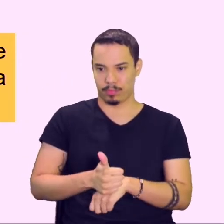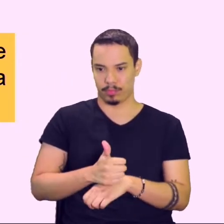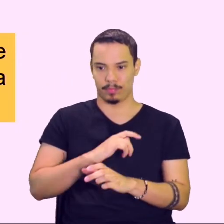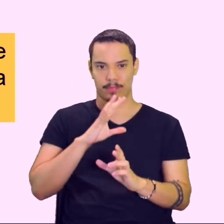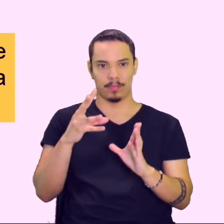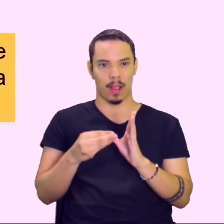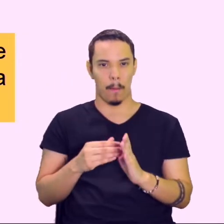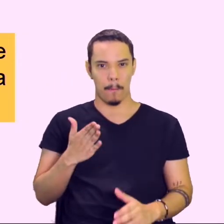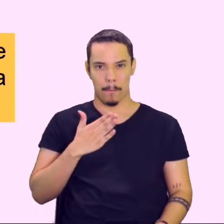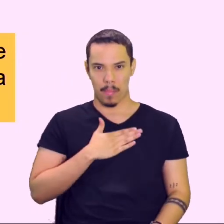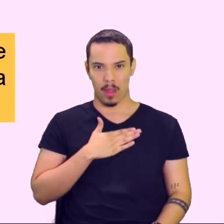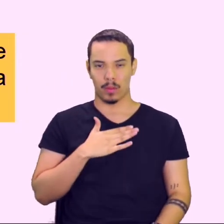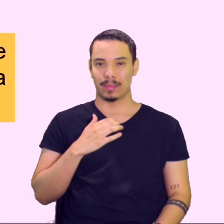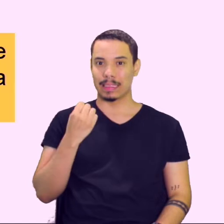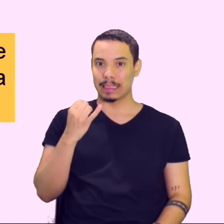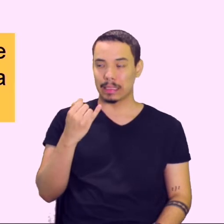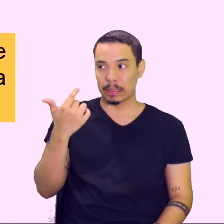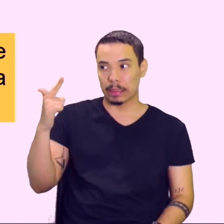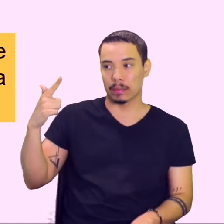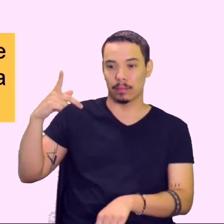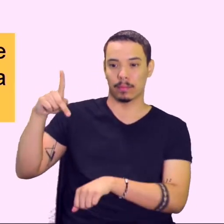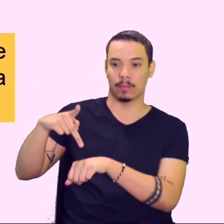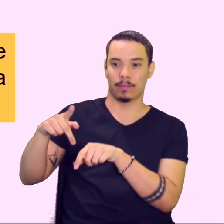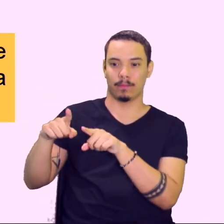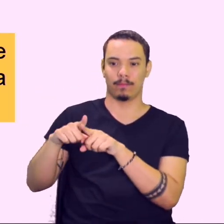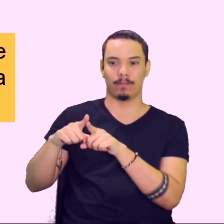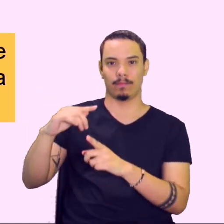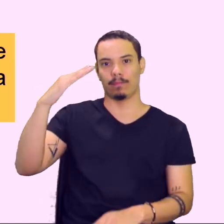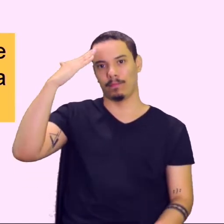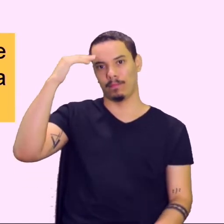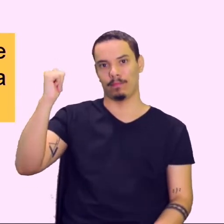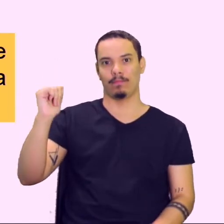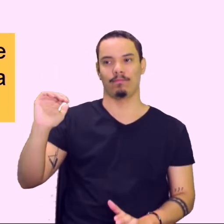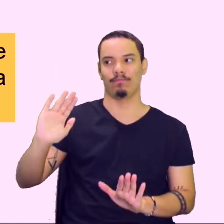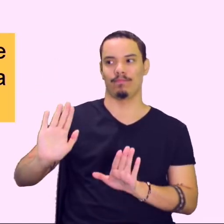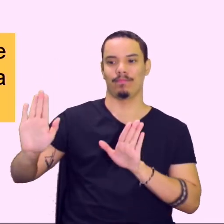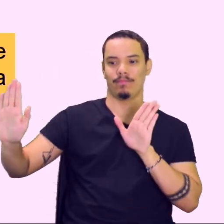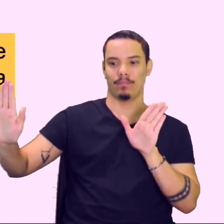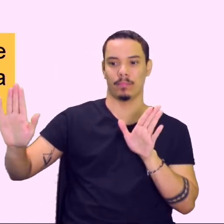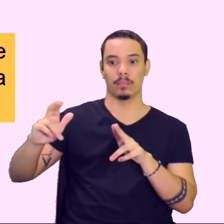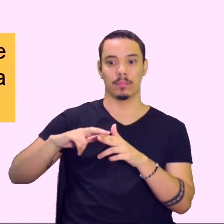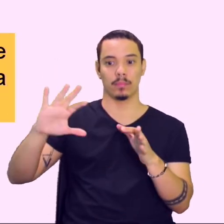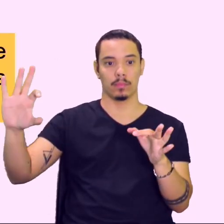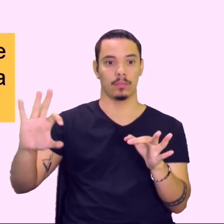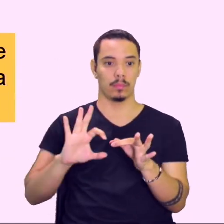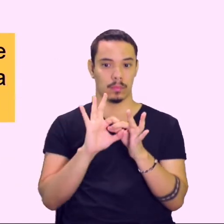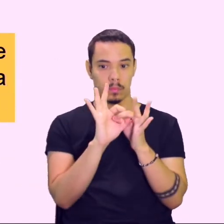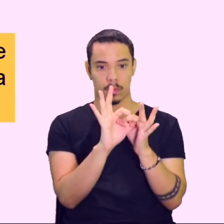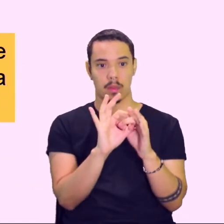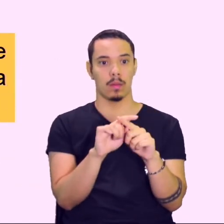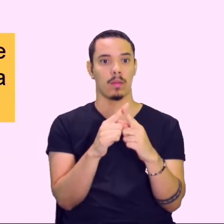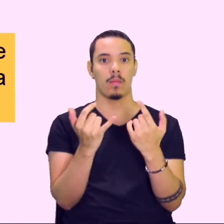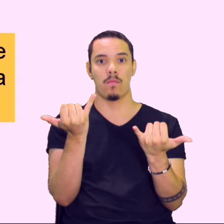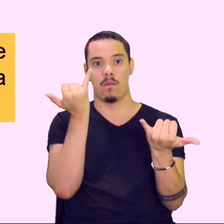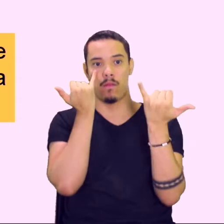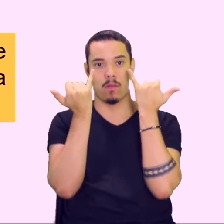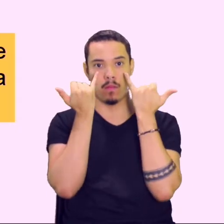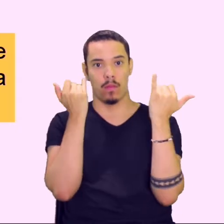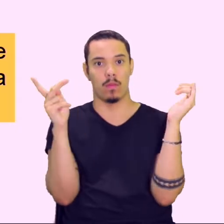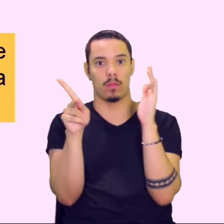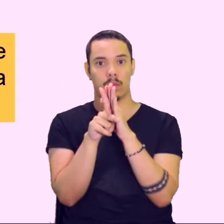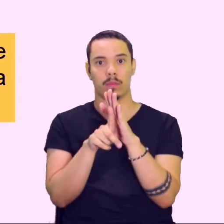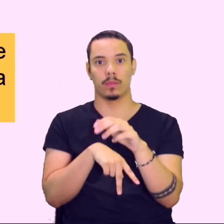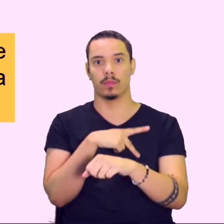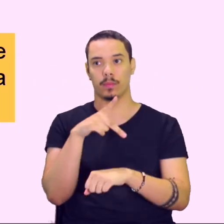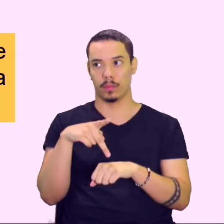meu se o outro também sabe? Com certeza. E delicado, acaba, né? Delicado, porque acaba sendo informação do teu país. E aí hoje,